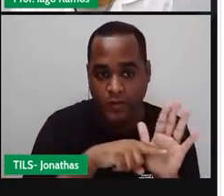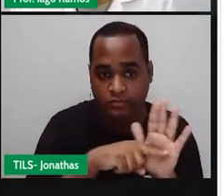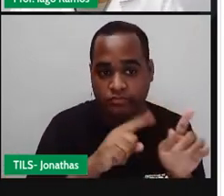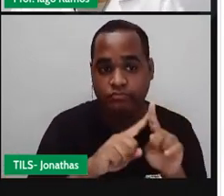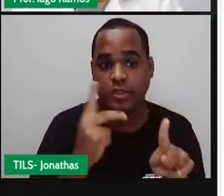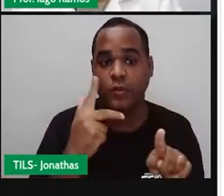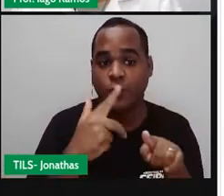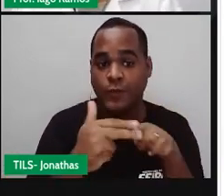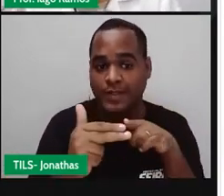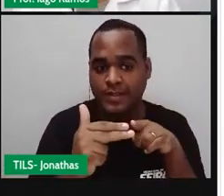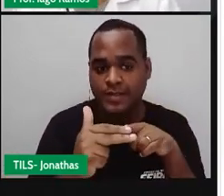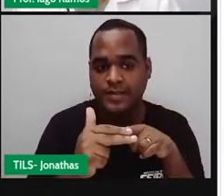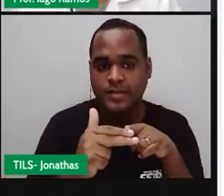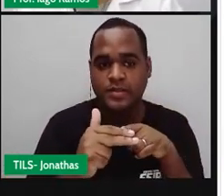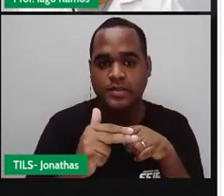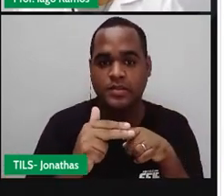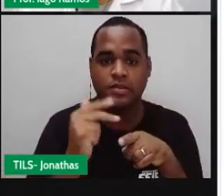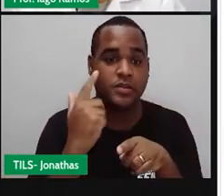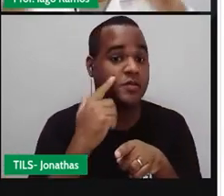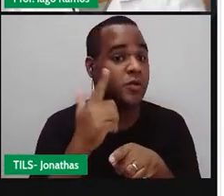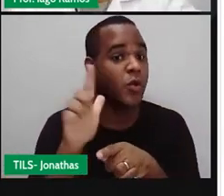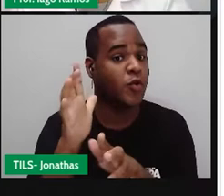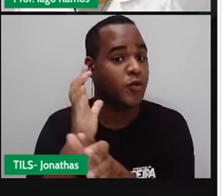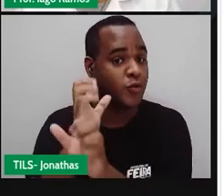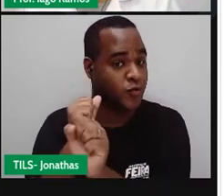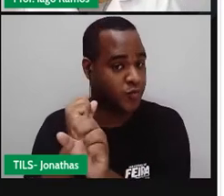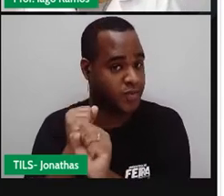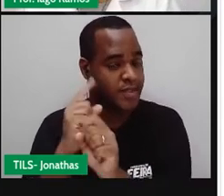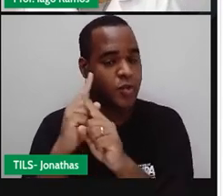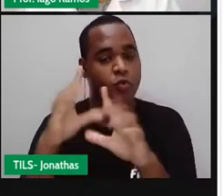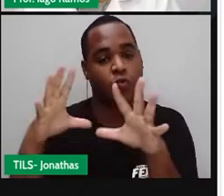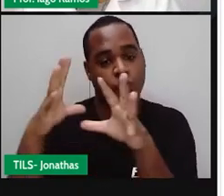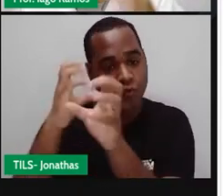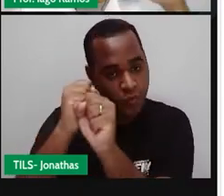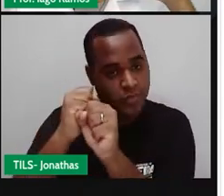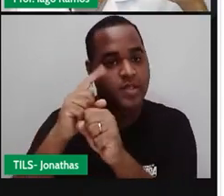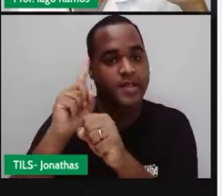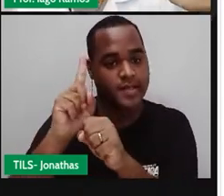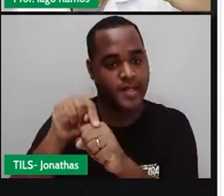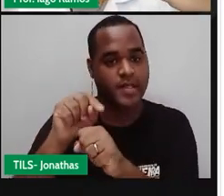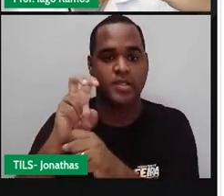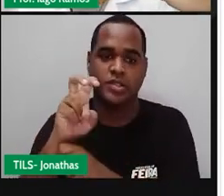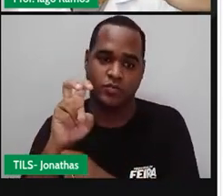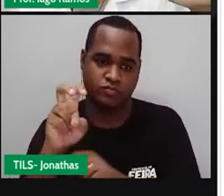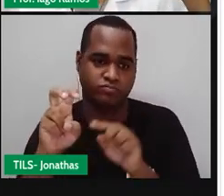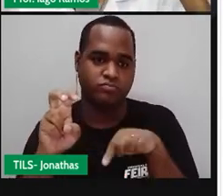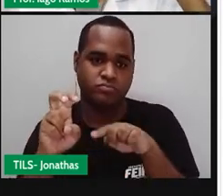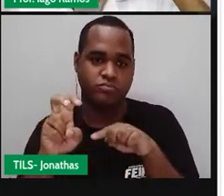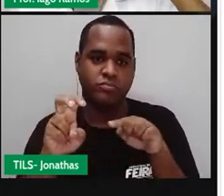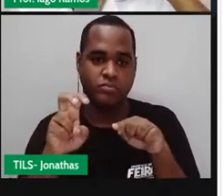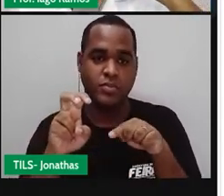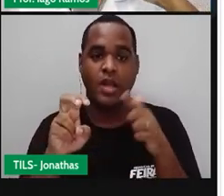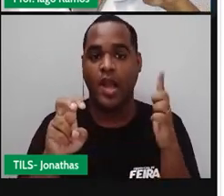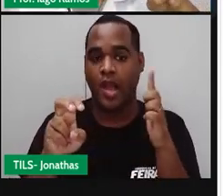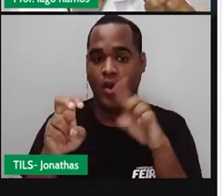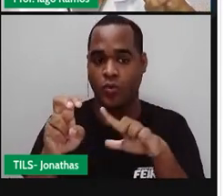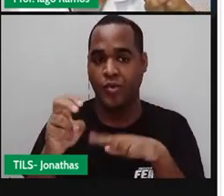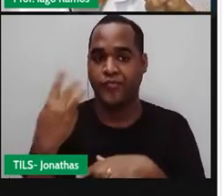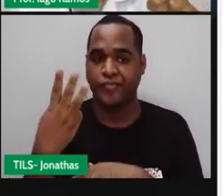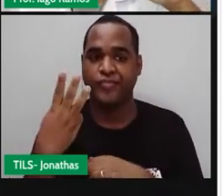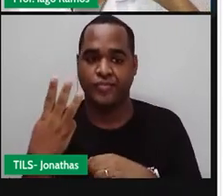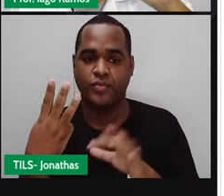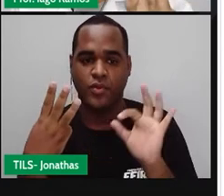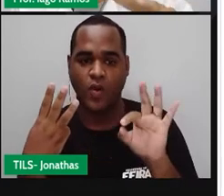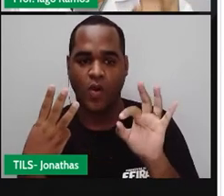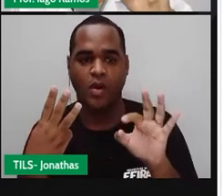vitórias em cima da quantidade total de jogos de cinco jogos a seleção ganhou